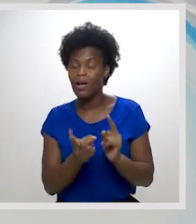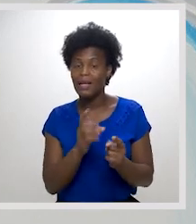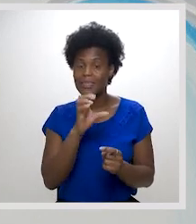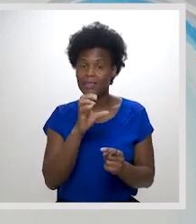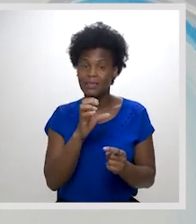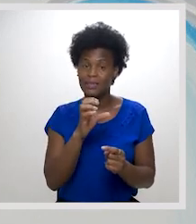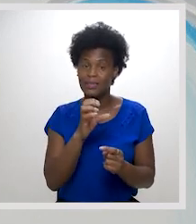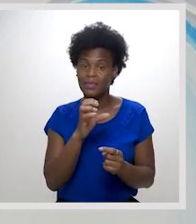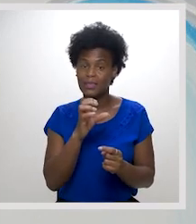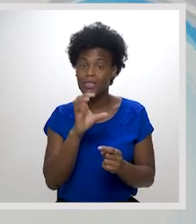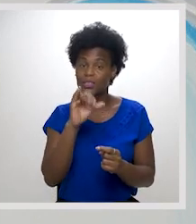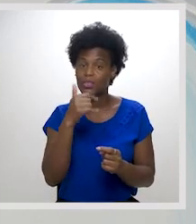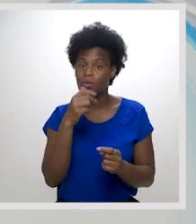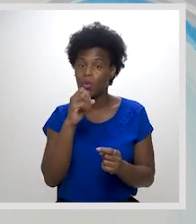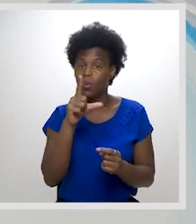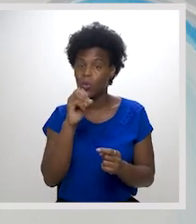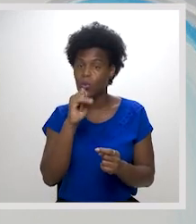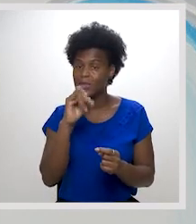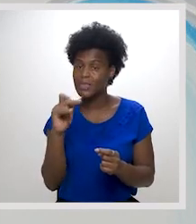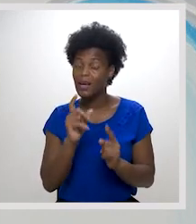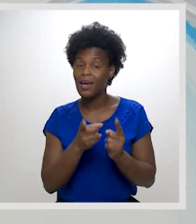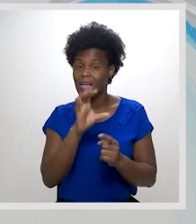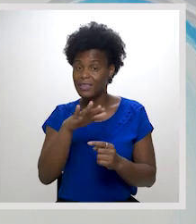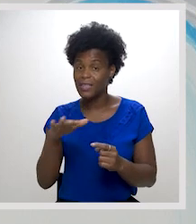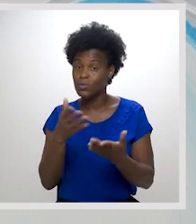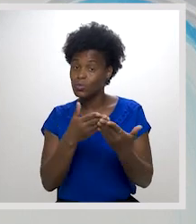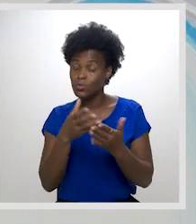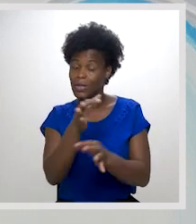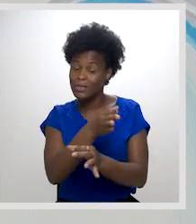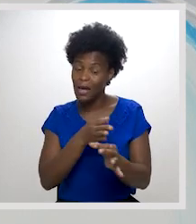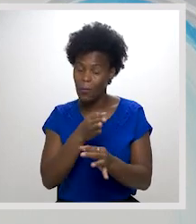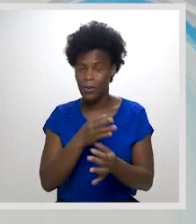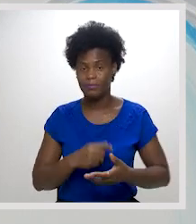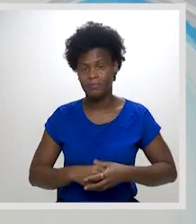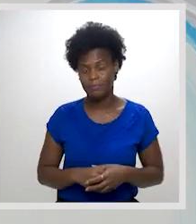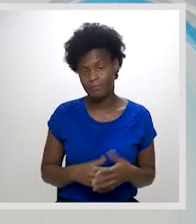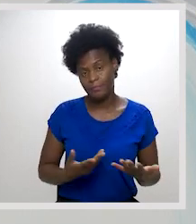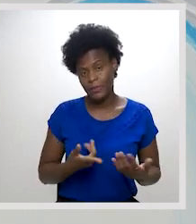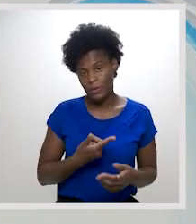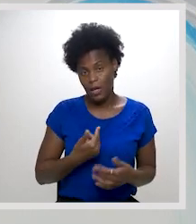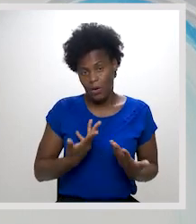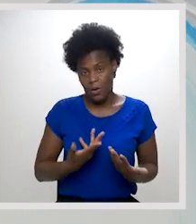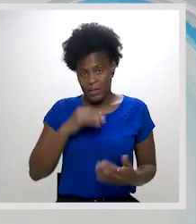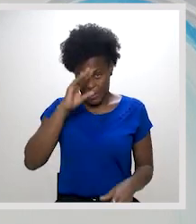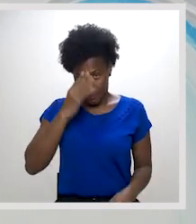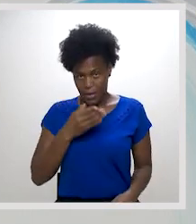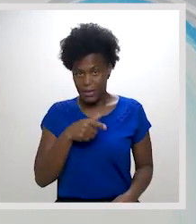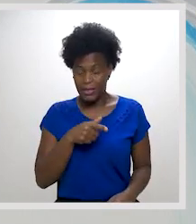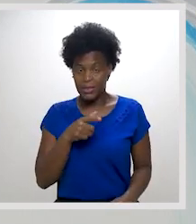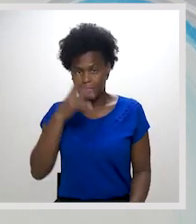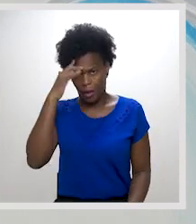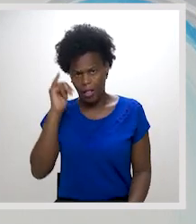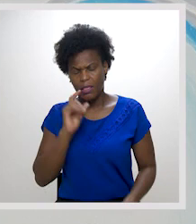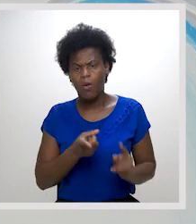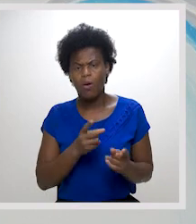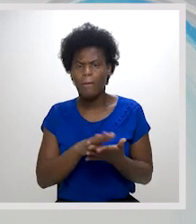célula, que é a ciência, aliás, com a citologia, que é a ciência que estuda a célula propriamente dita. Sabendo